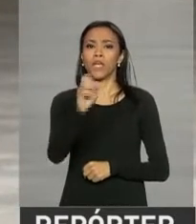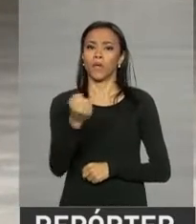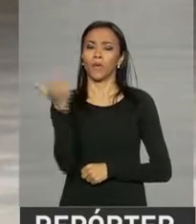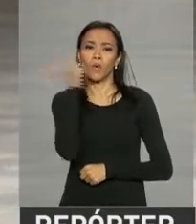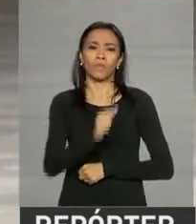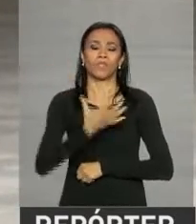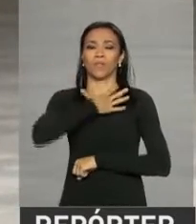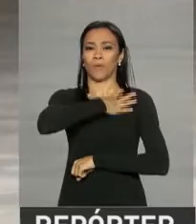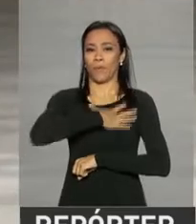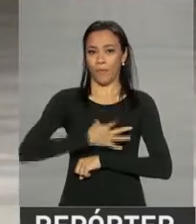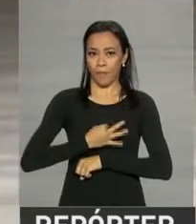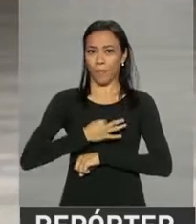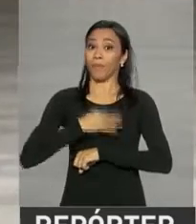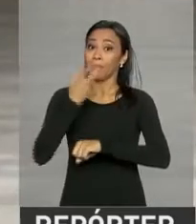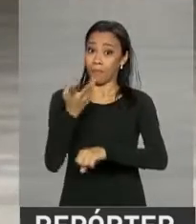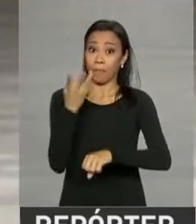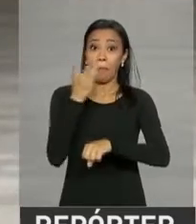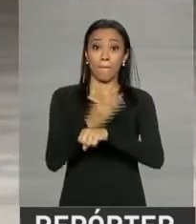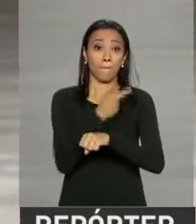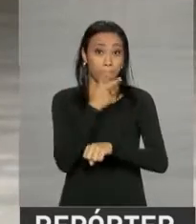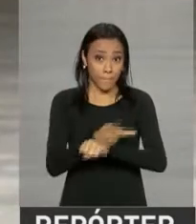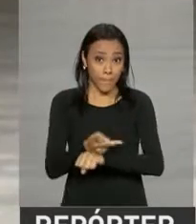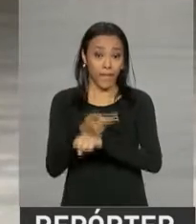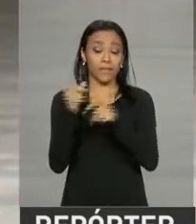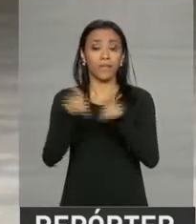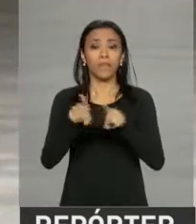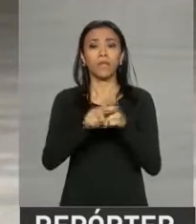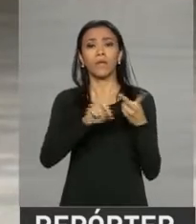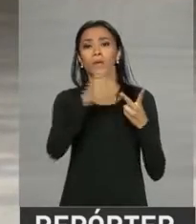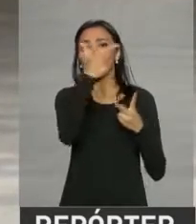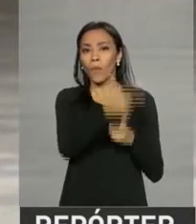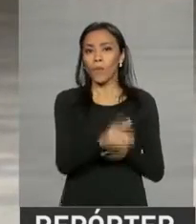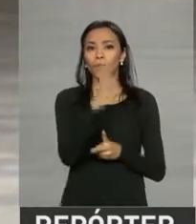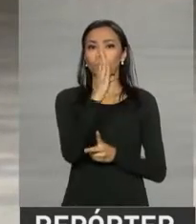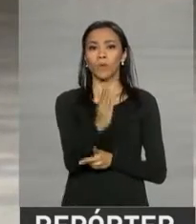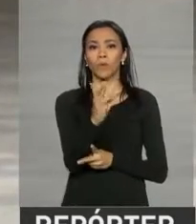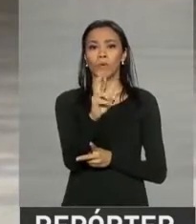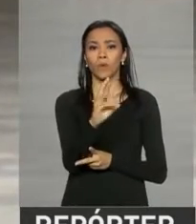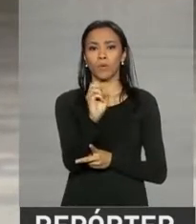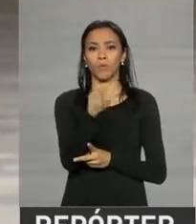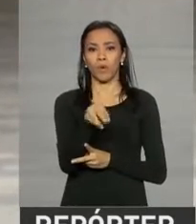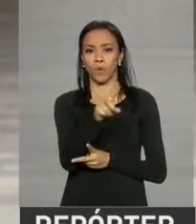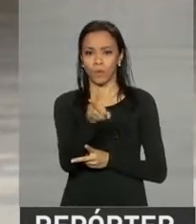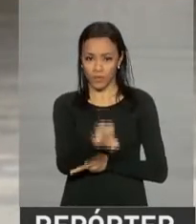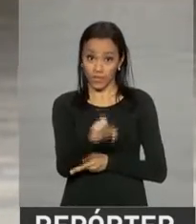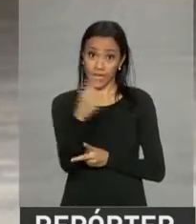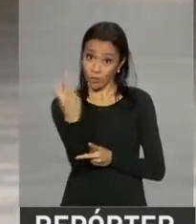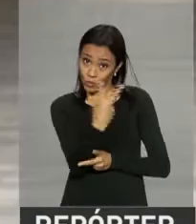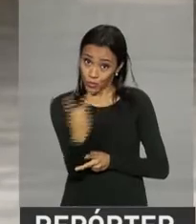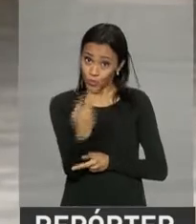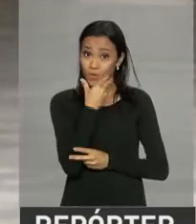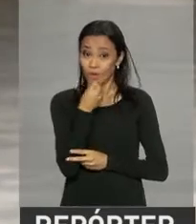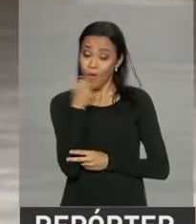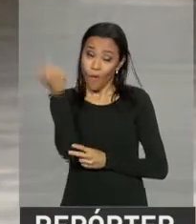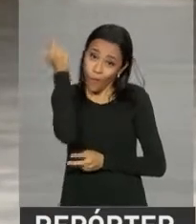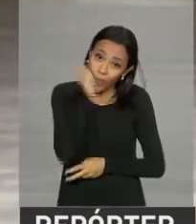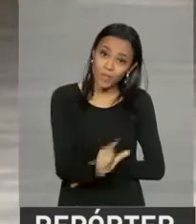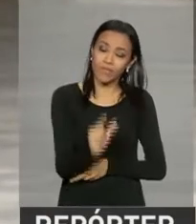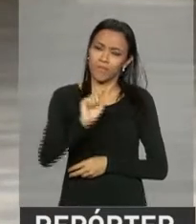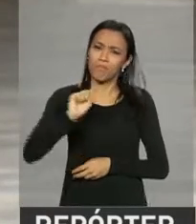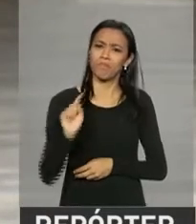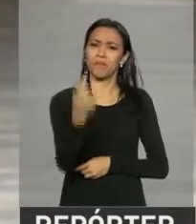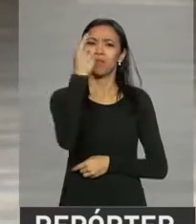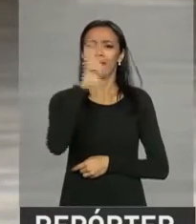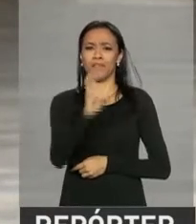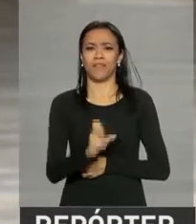arthur nory com o bronze no solo da ginástica masculina com esse resultado os meninos fizeram história foi a primeira vez que a equipe